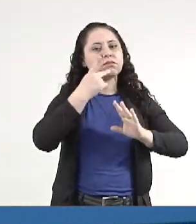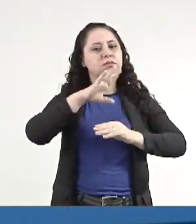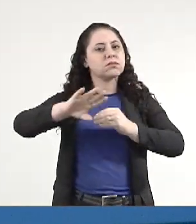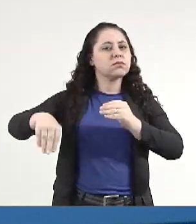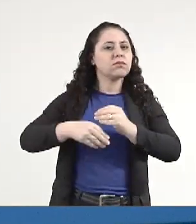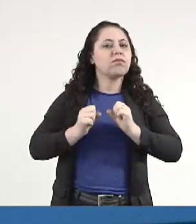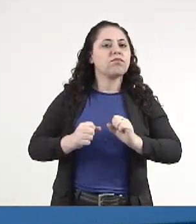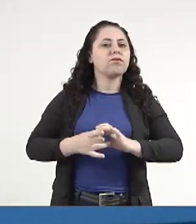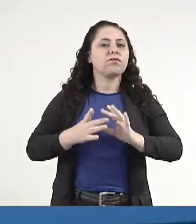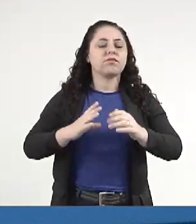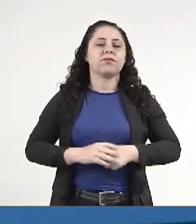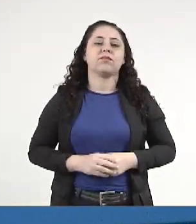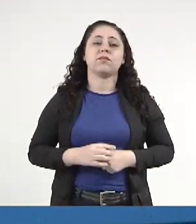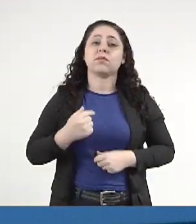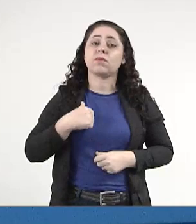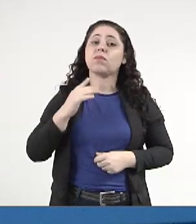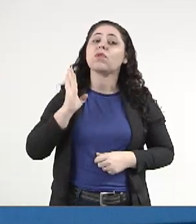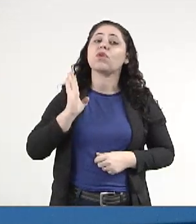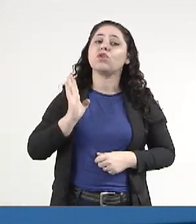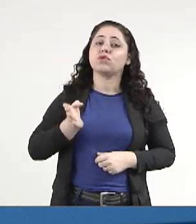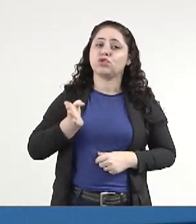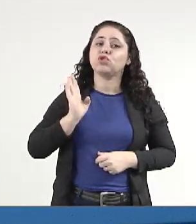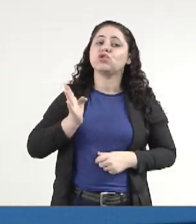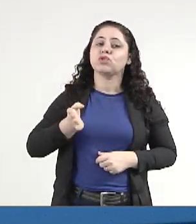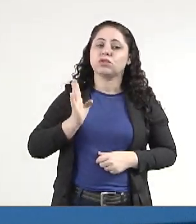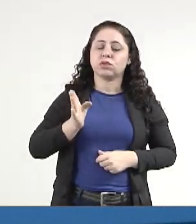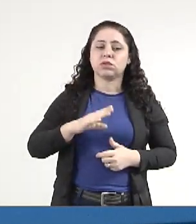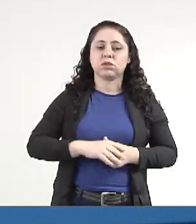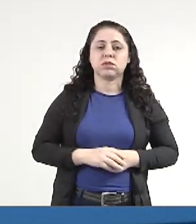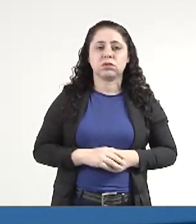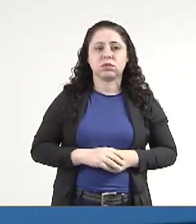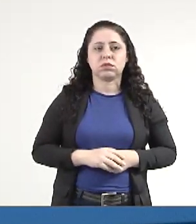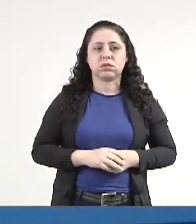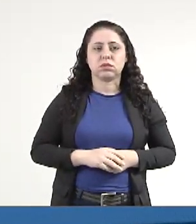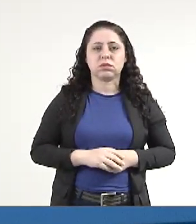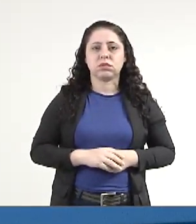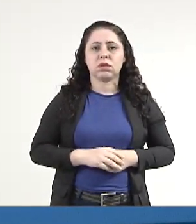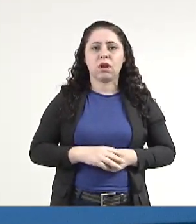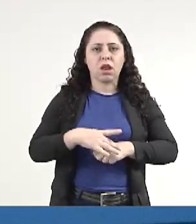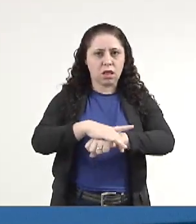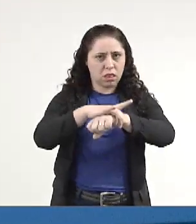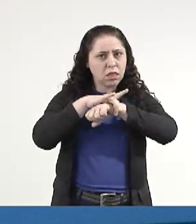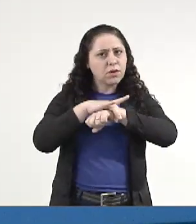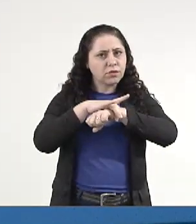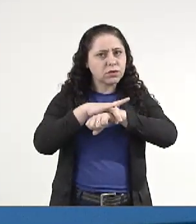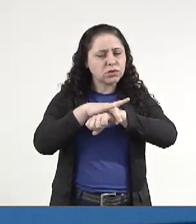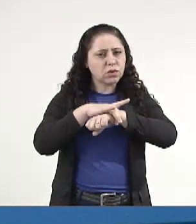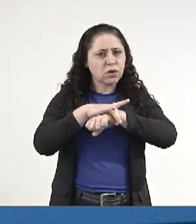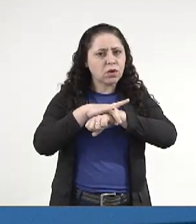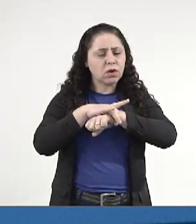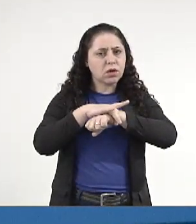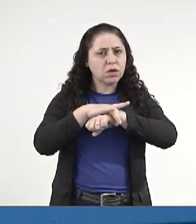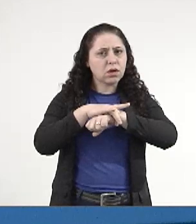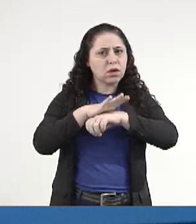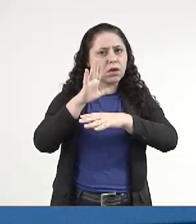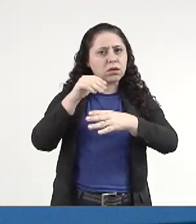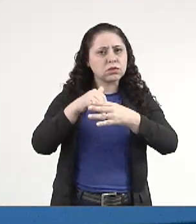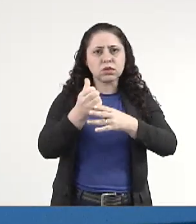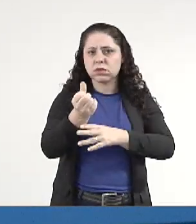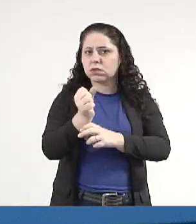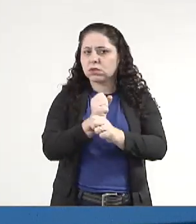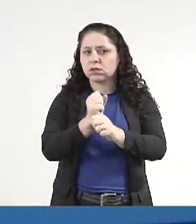parte. Eu já fui árduo, grande defensor de eleição a cada 6 anos.